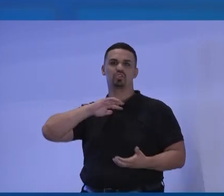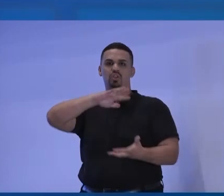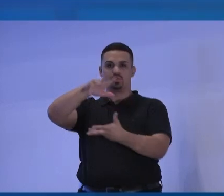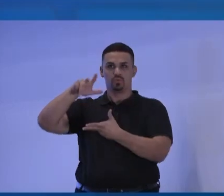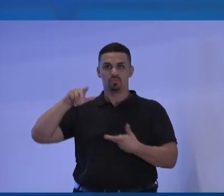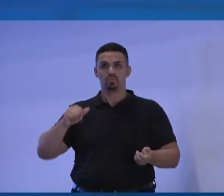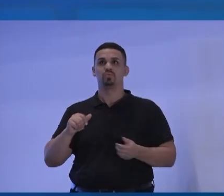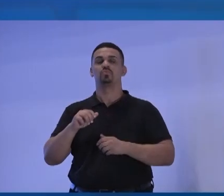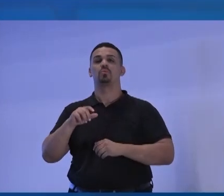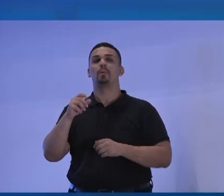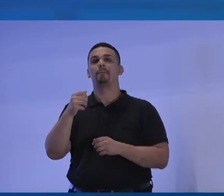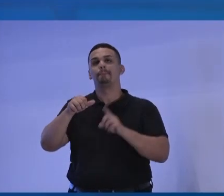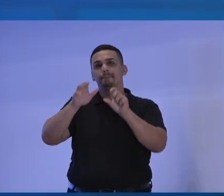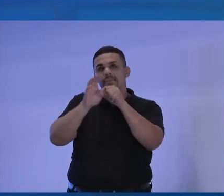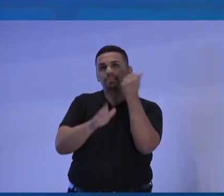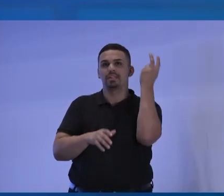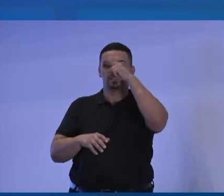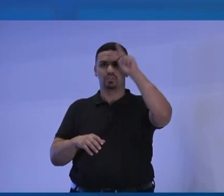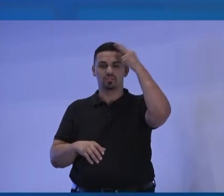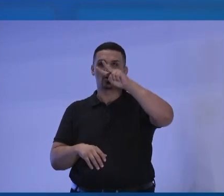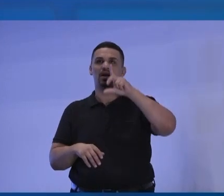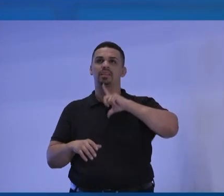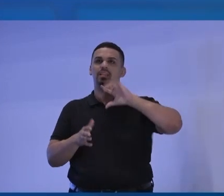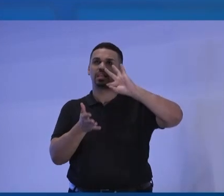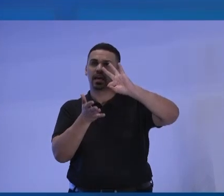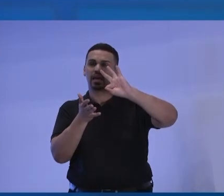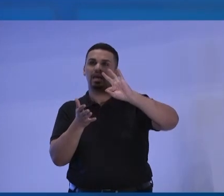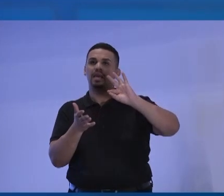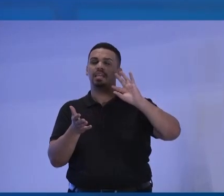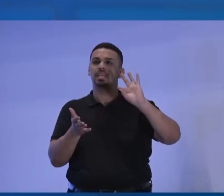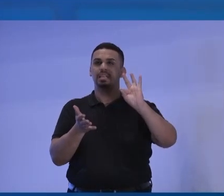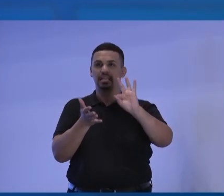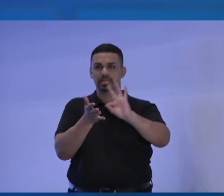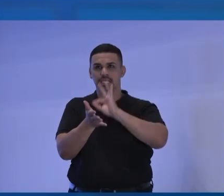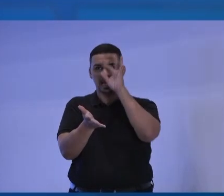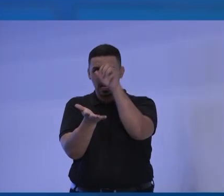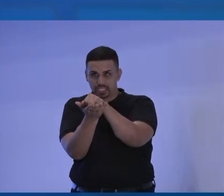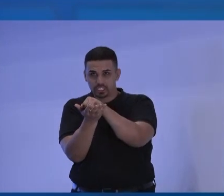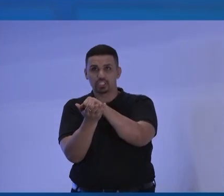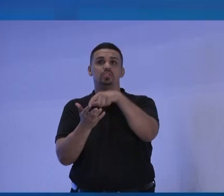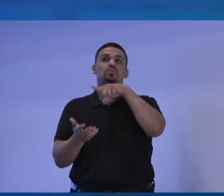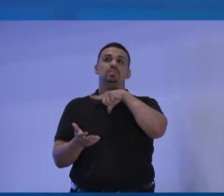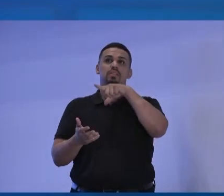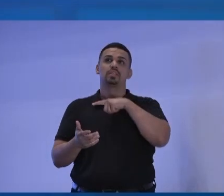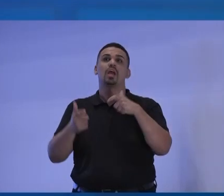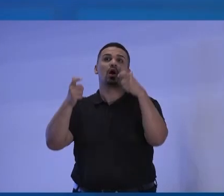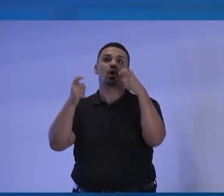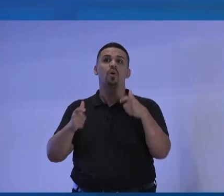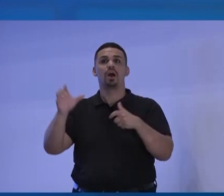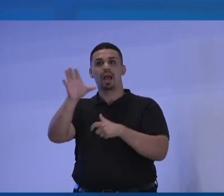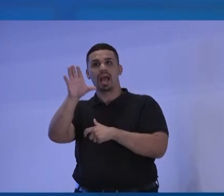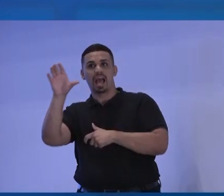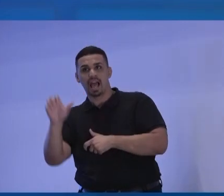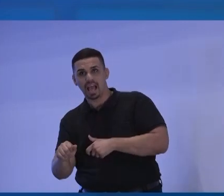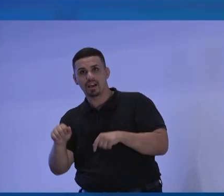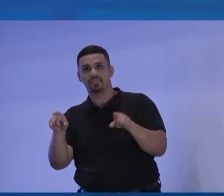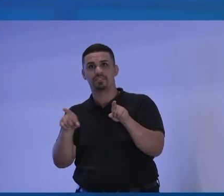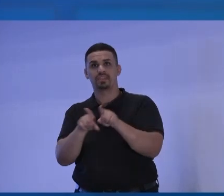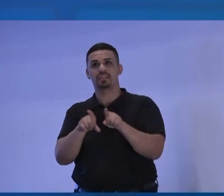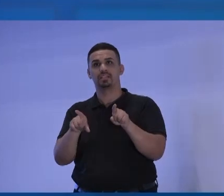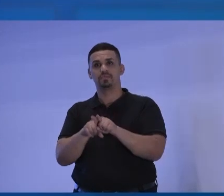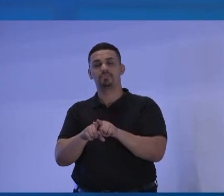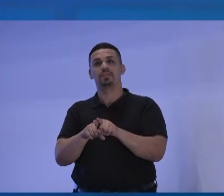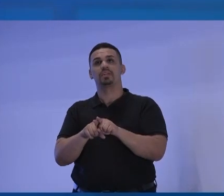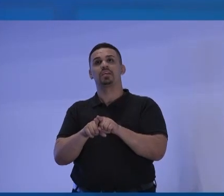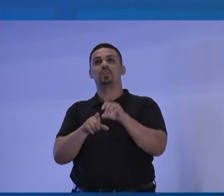a 500 anos antes de Cristo, no Extremo Oriente e na África. O que se acredita é que, com o passar dos anos,